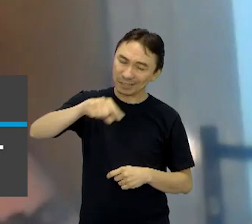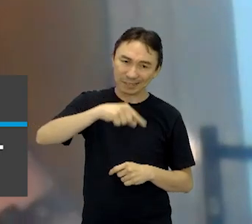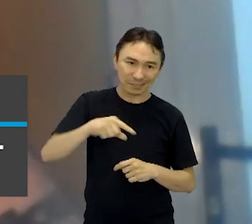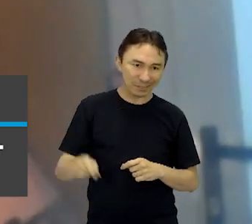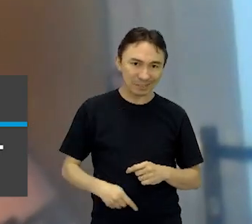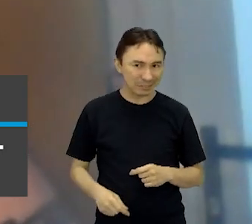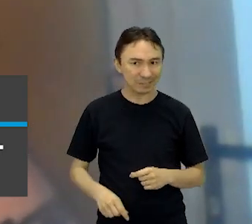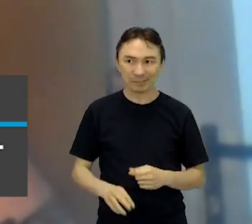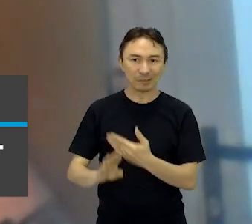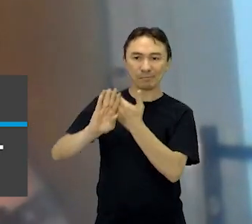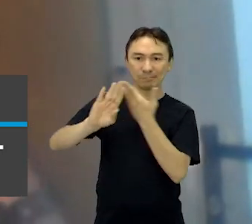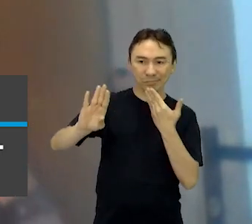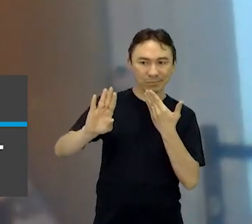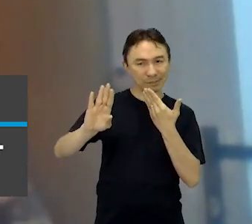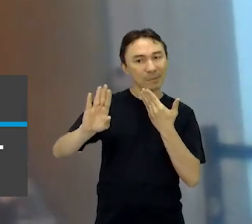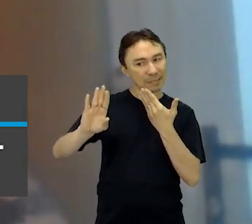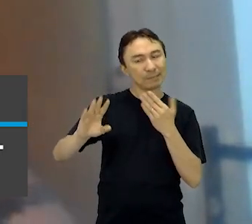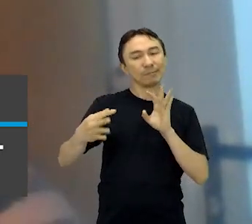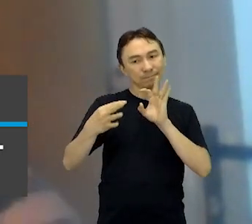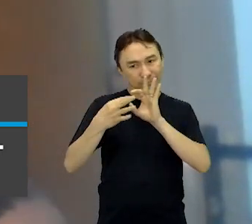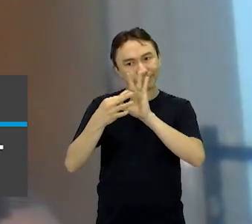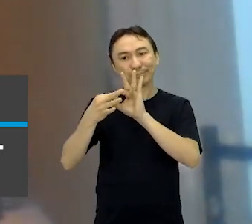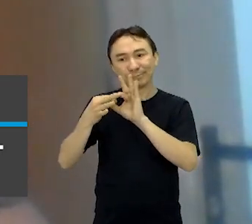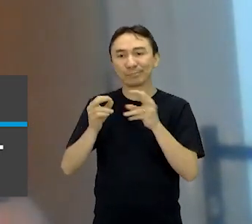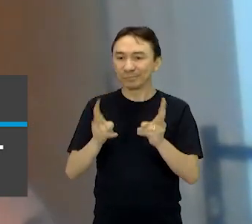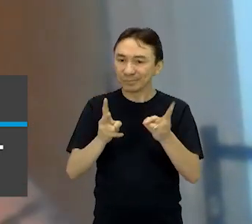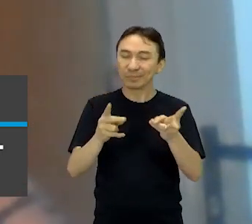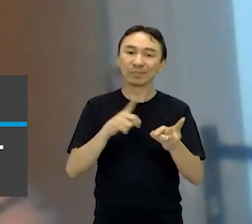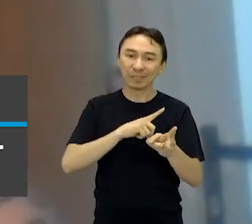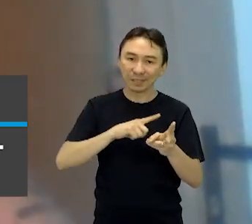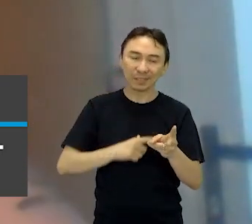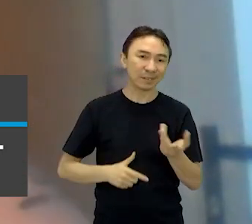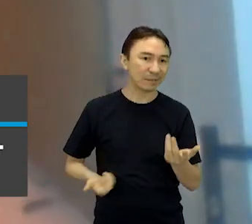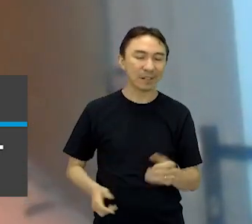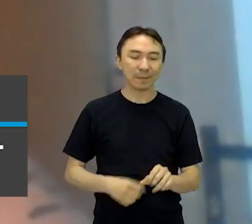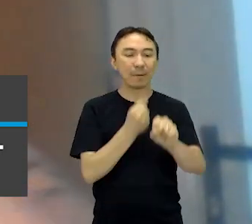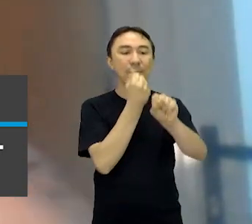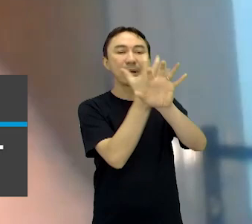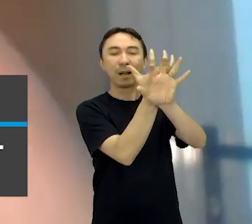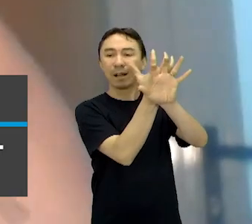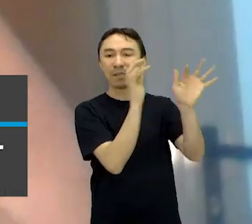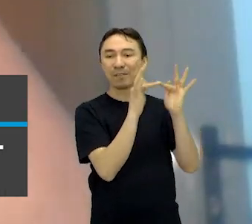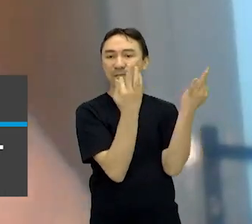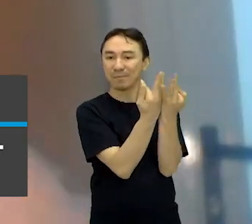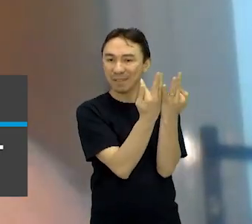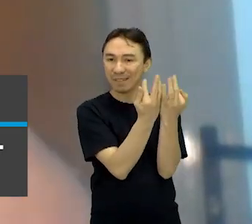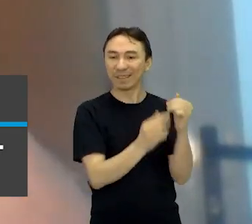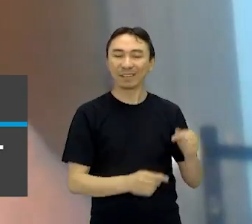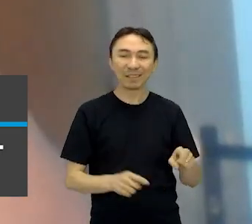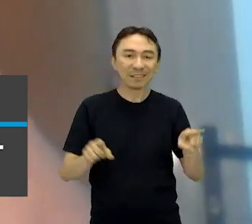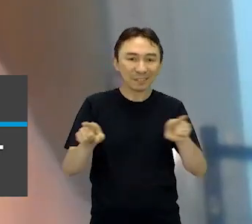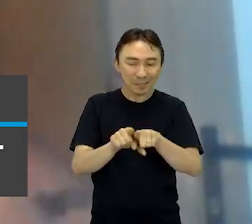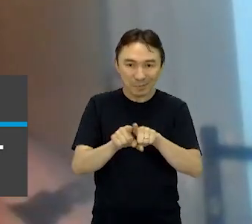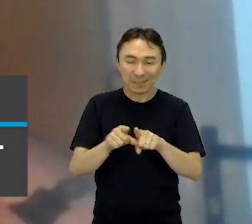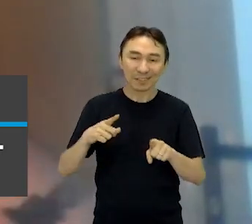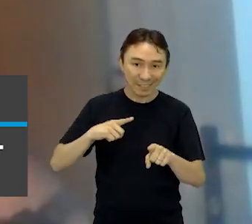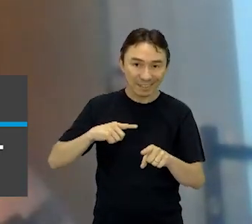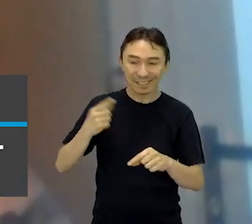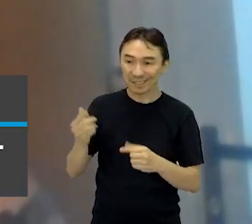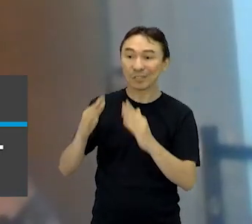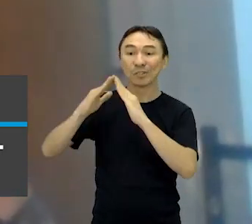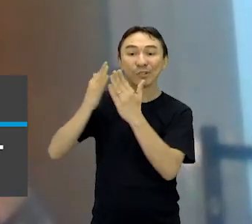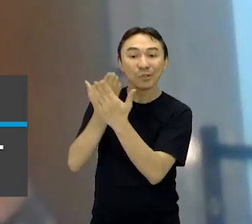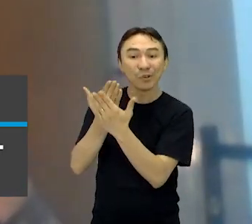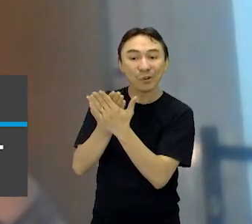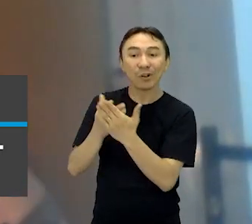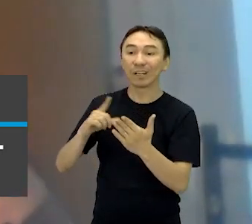Né? Então, a gente faz videochamada com a família, a gente acompanha a escola pelo centro de mídias e